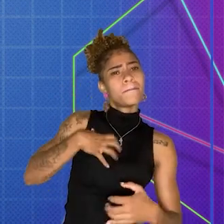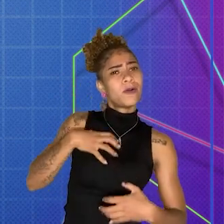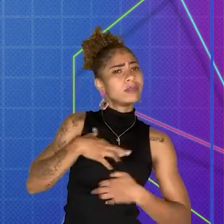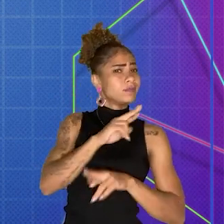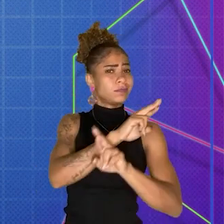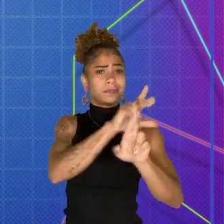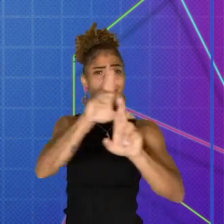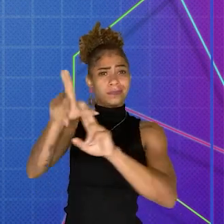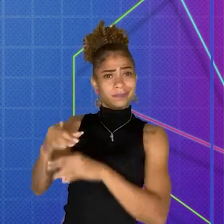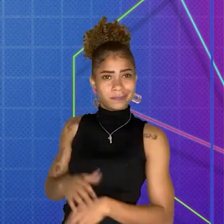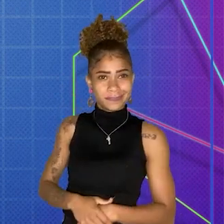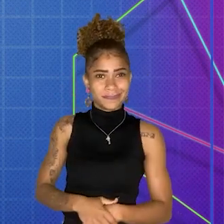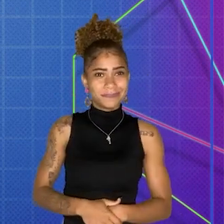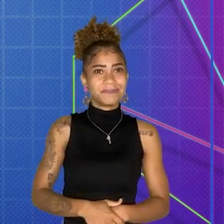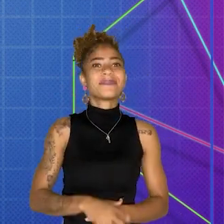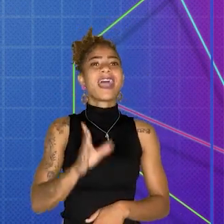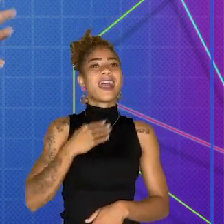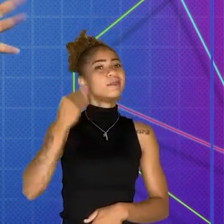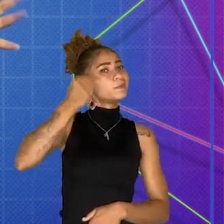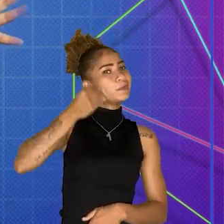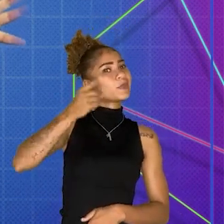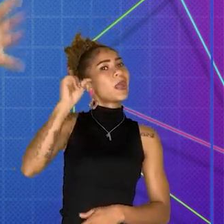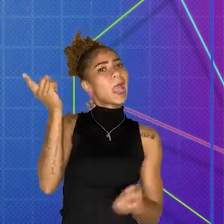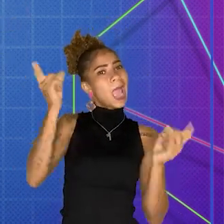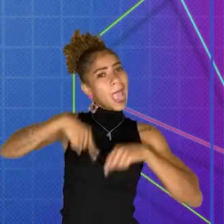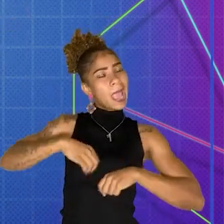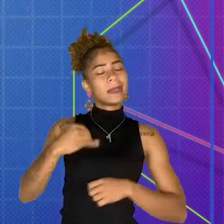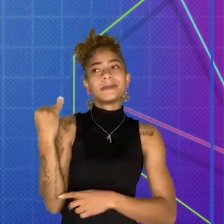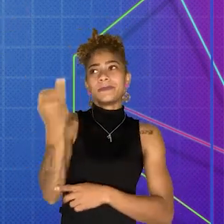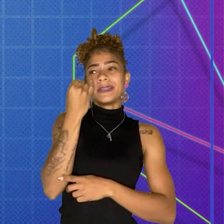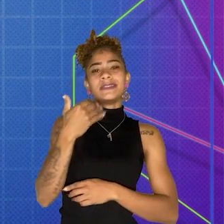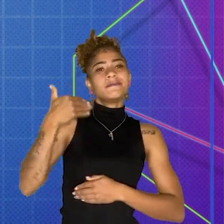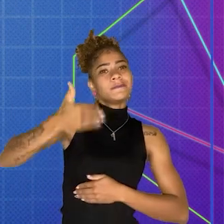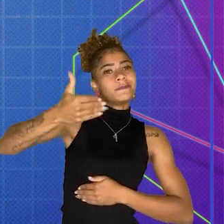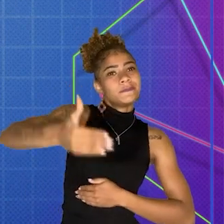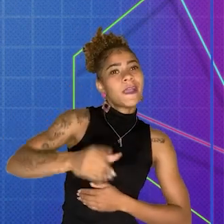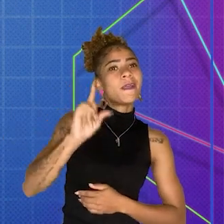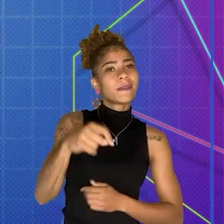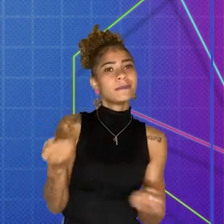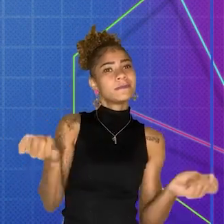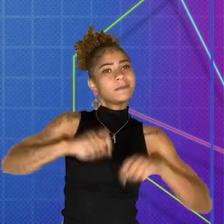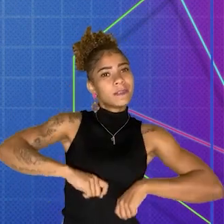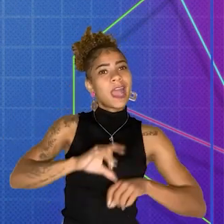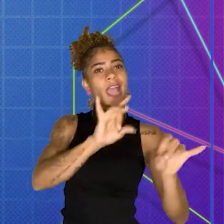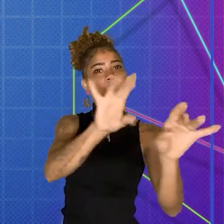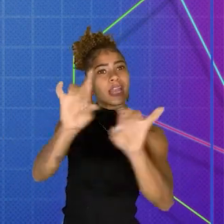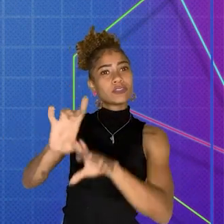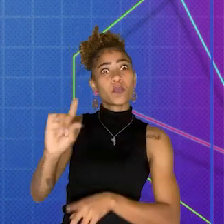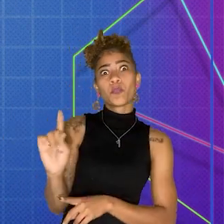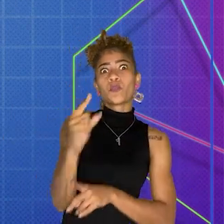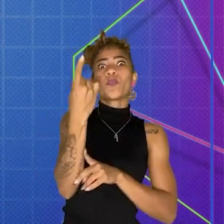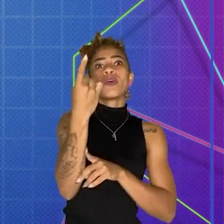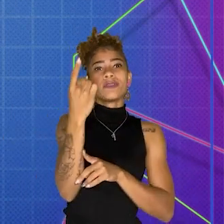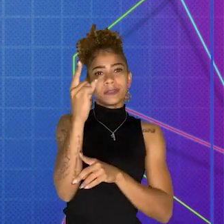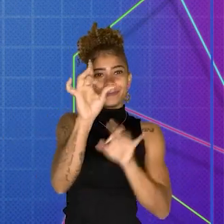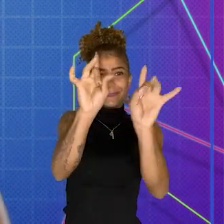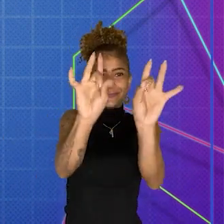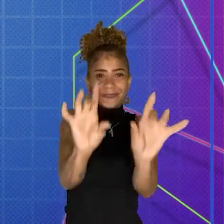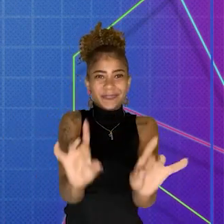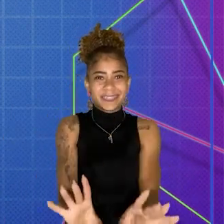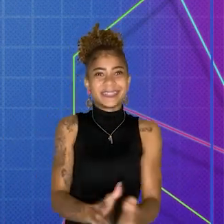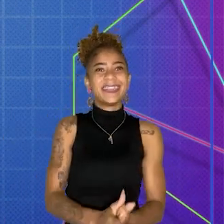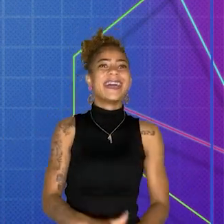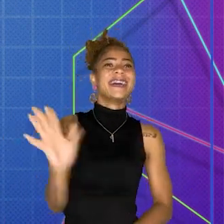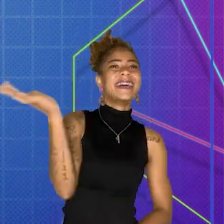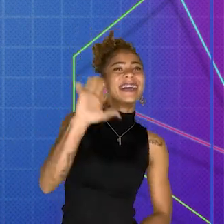formatos bastante diferentes e inovadores. A experimentação é fundamental nesse processo e é o que torna cada jogo único e